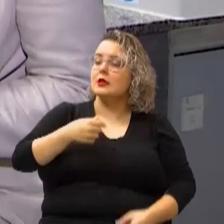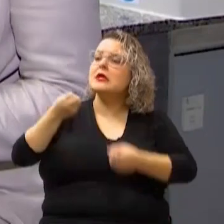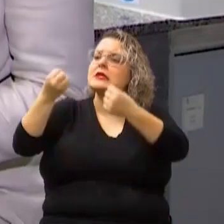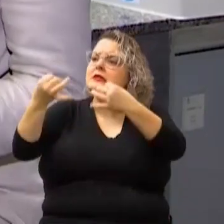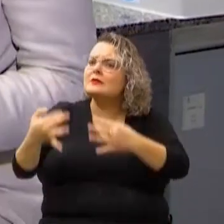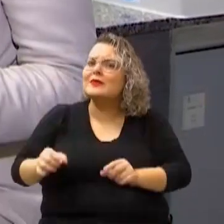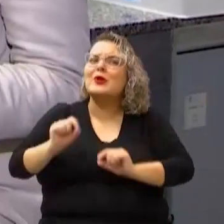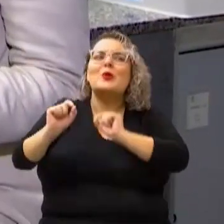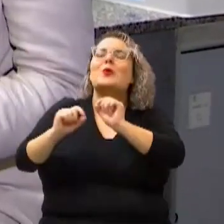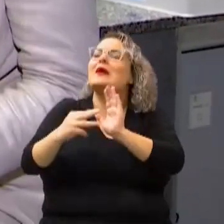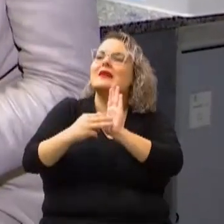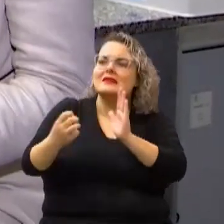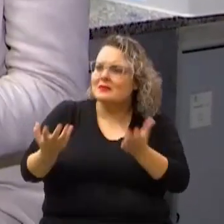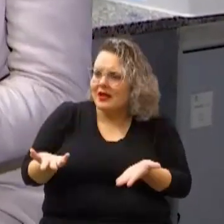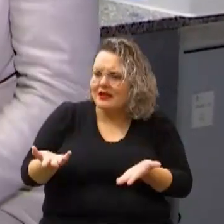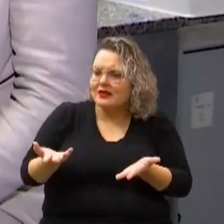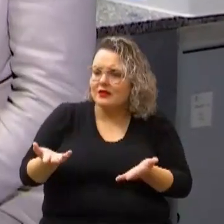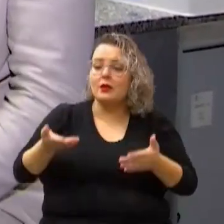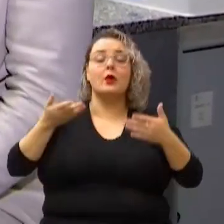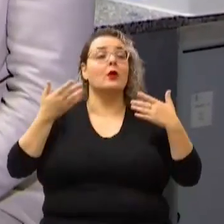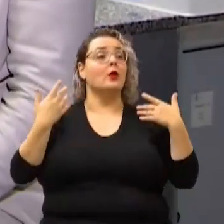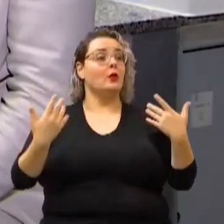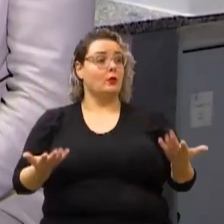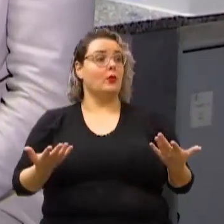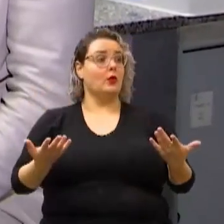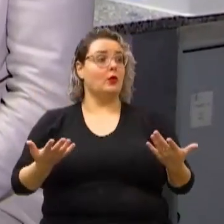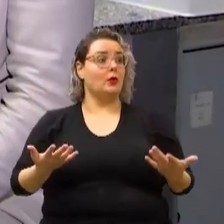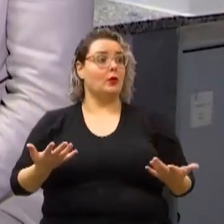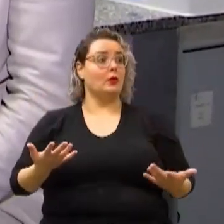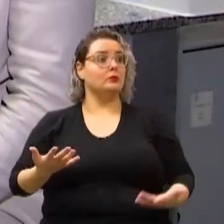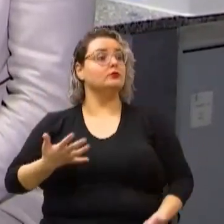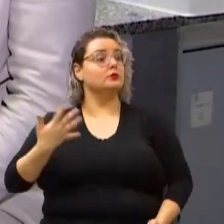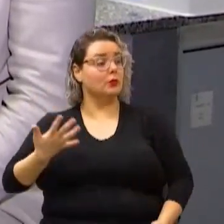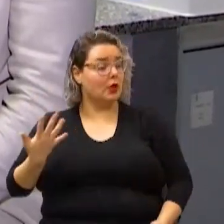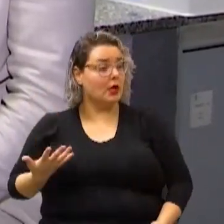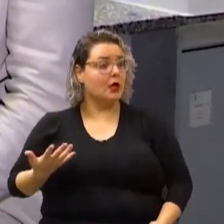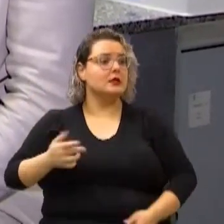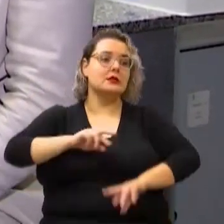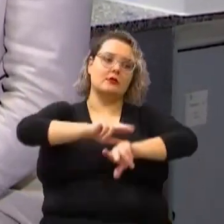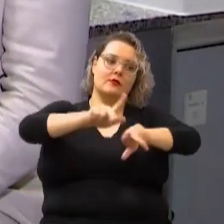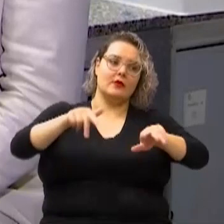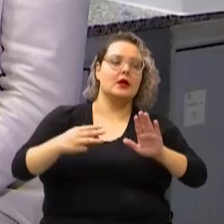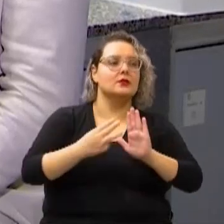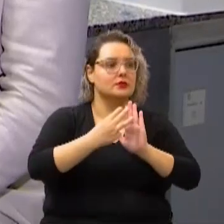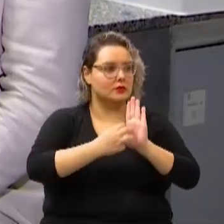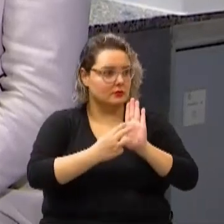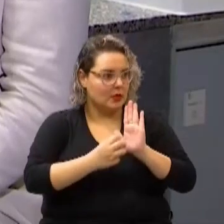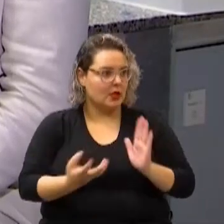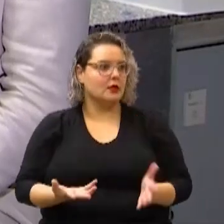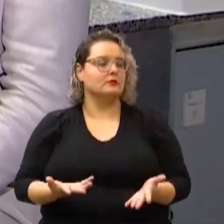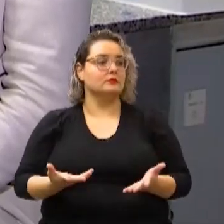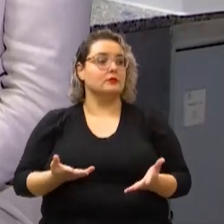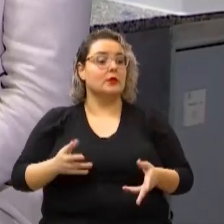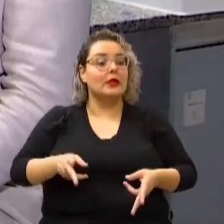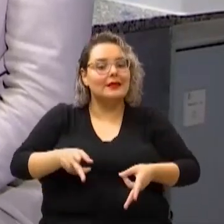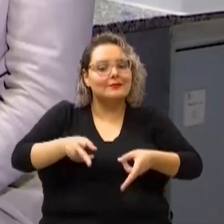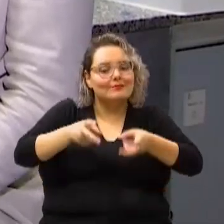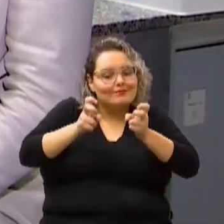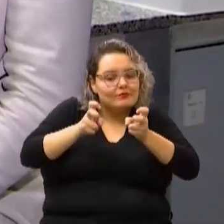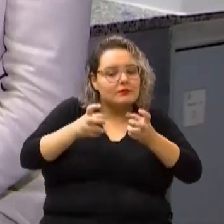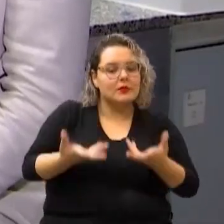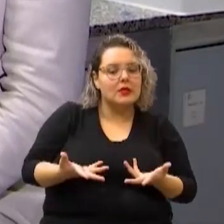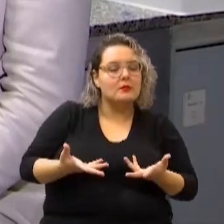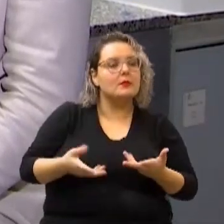de casa o que seria esse método. Bom, Ana, esses são vários métodos que